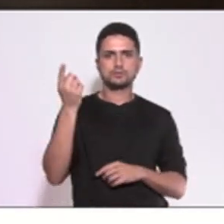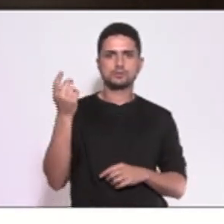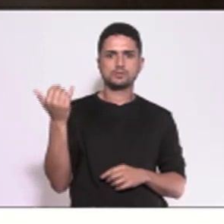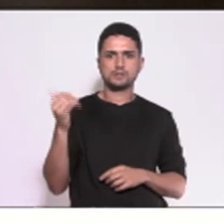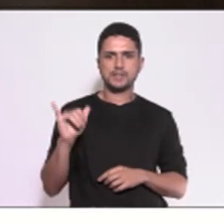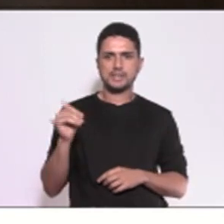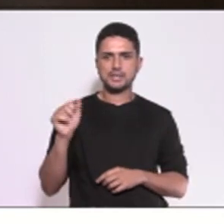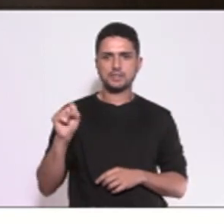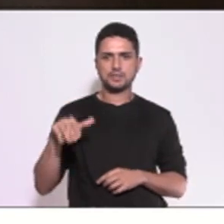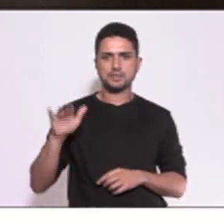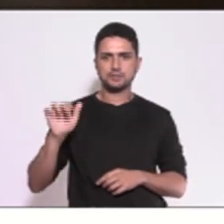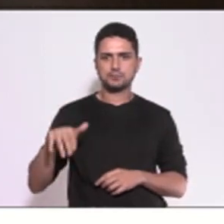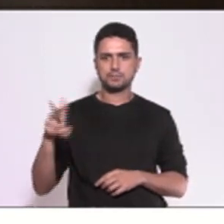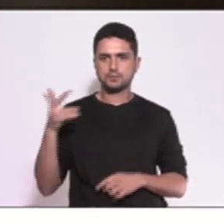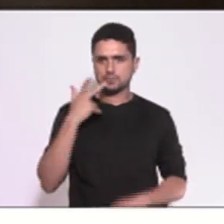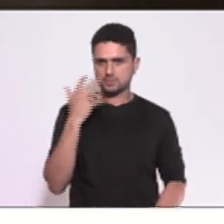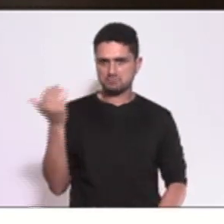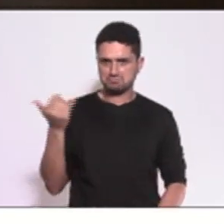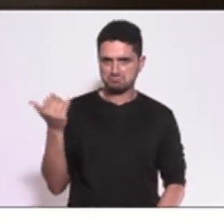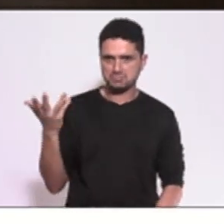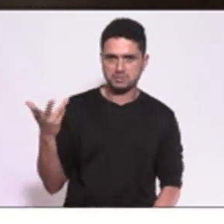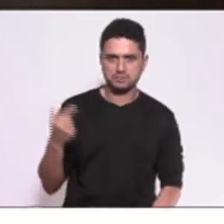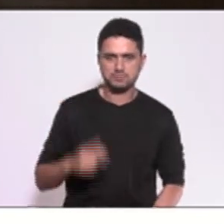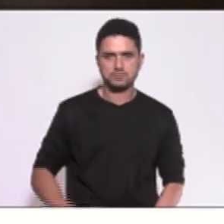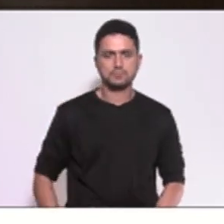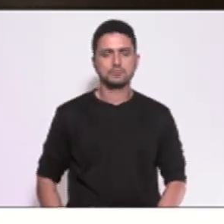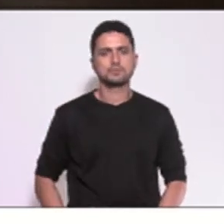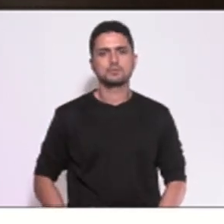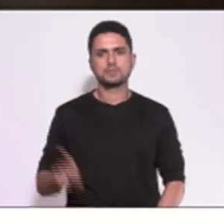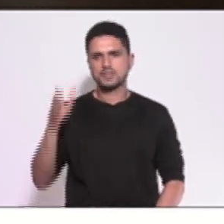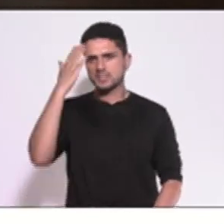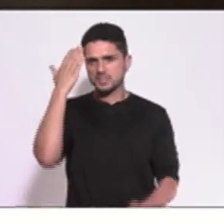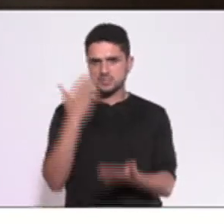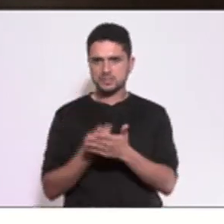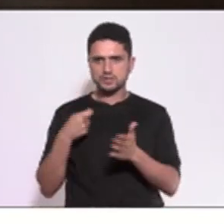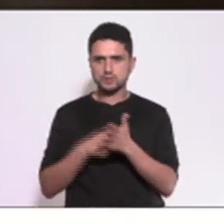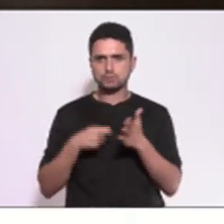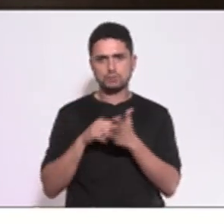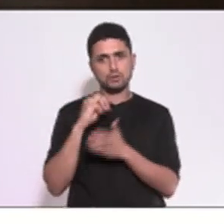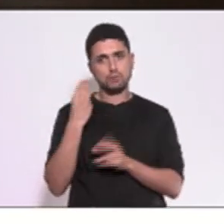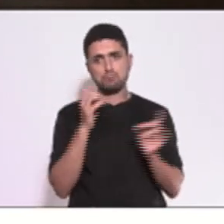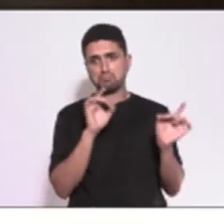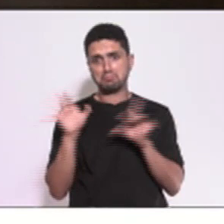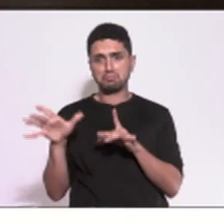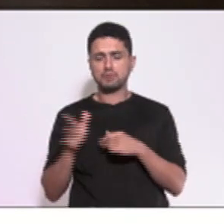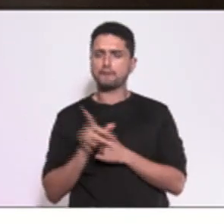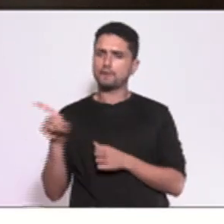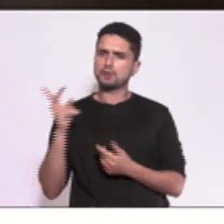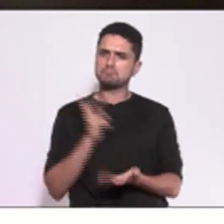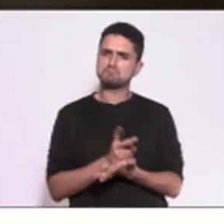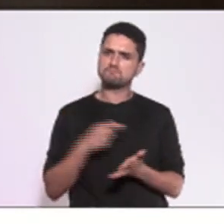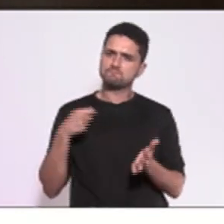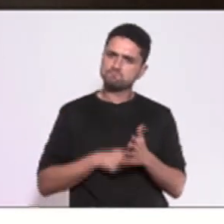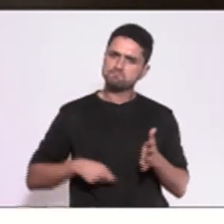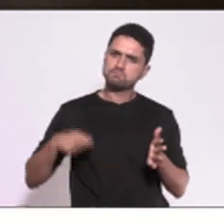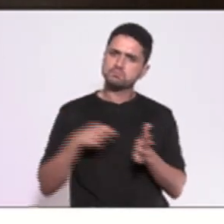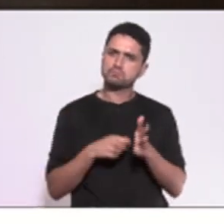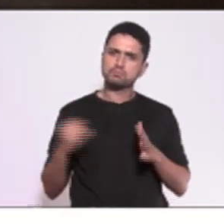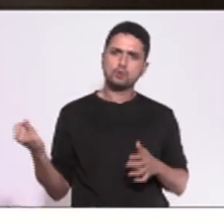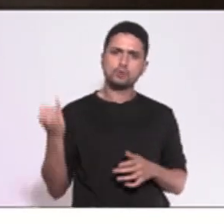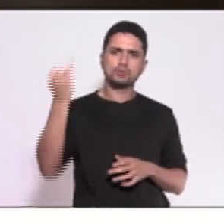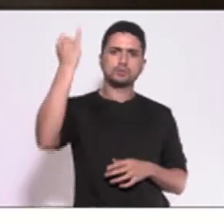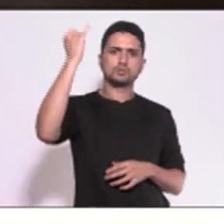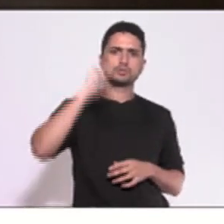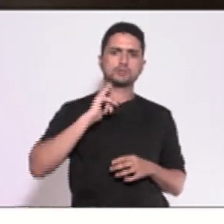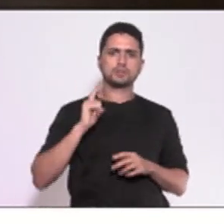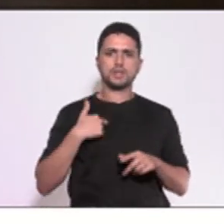pela Yasmin. Ou acredita e luta, ou deixa de lado. E você foi muito importante em um monte de